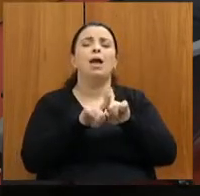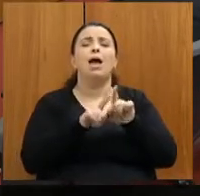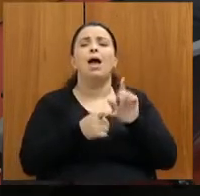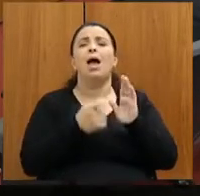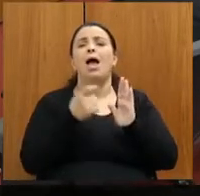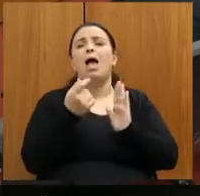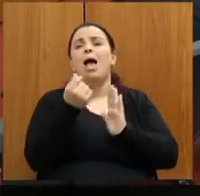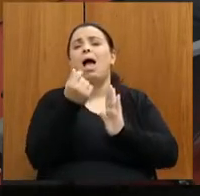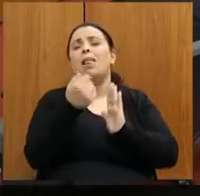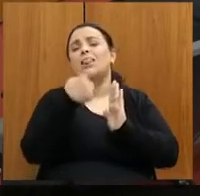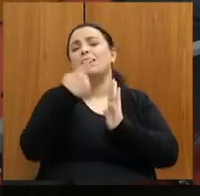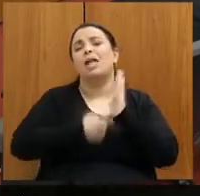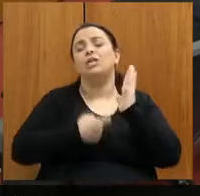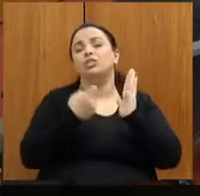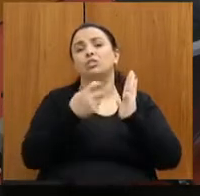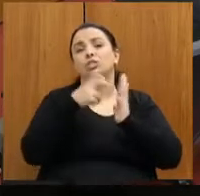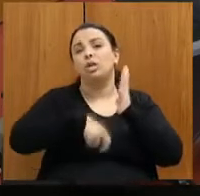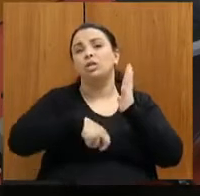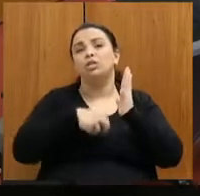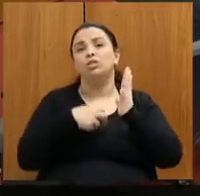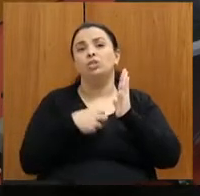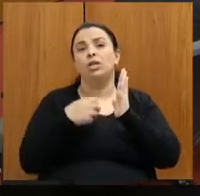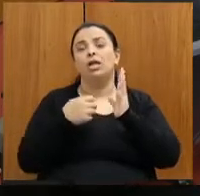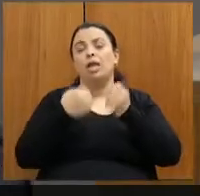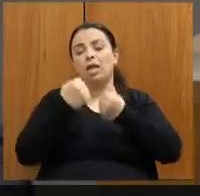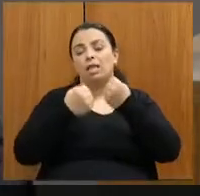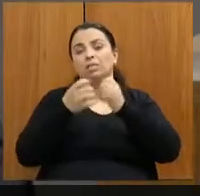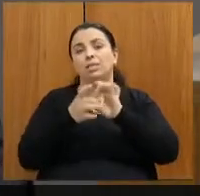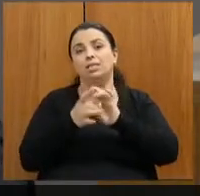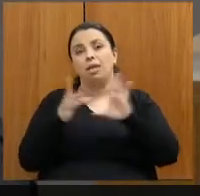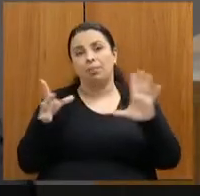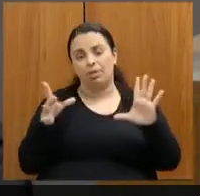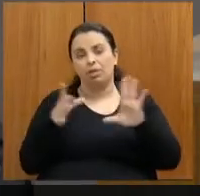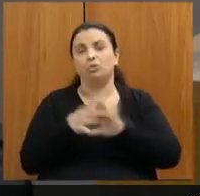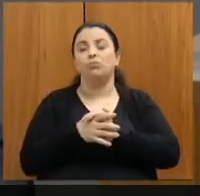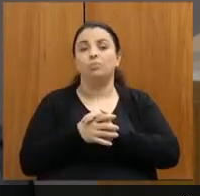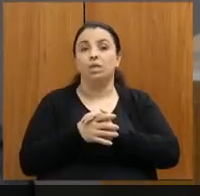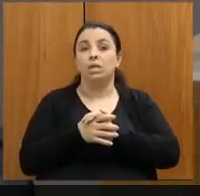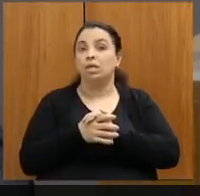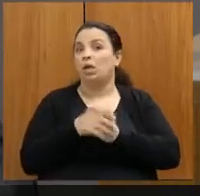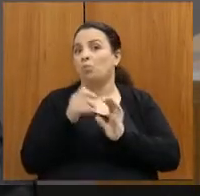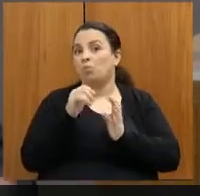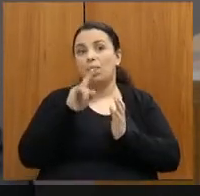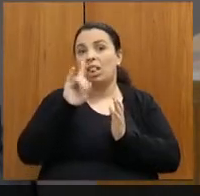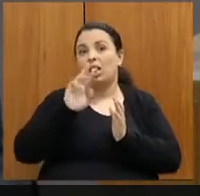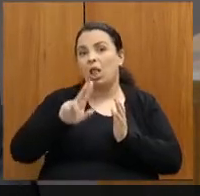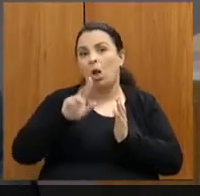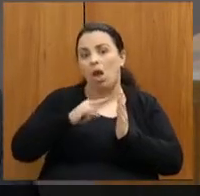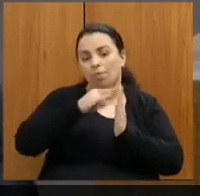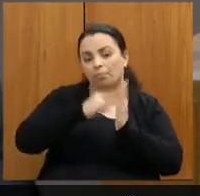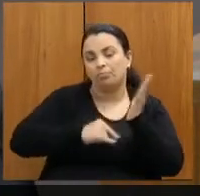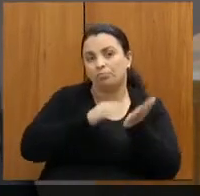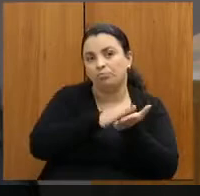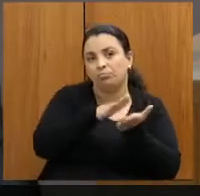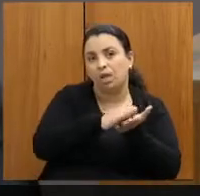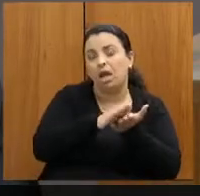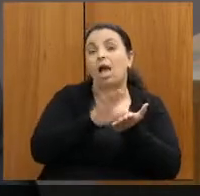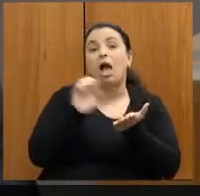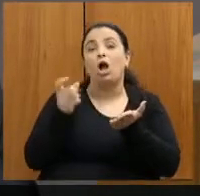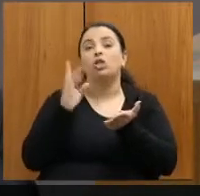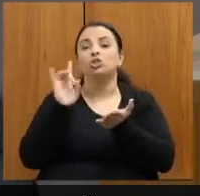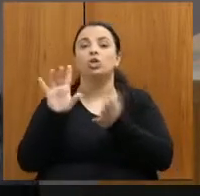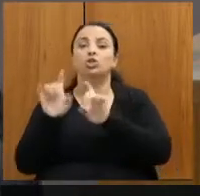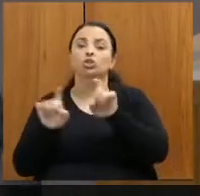uma vez que deixou de ser impressa e passou a ser digital isso claramente diminuiu os custos dela então